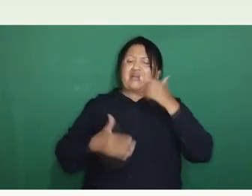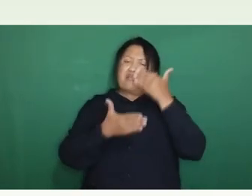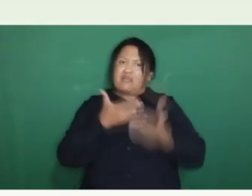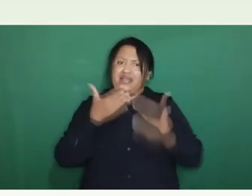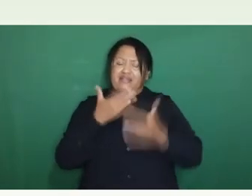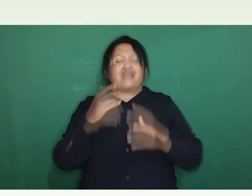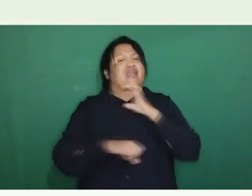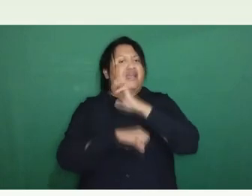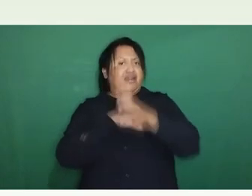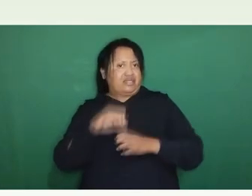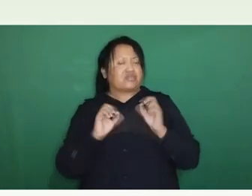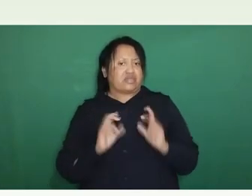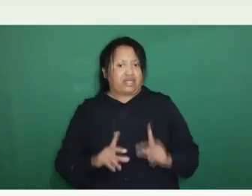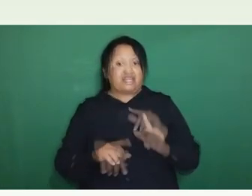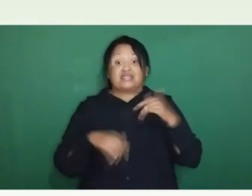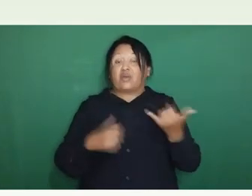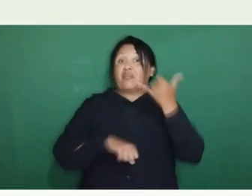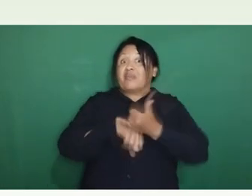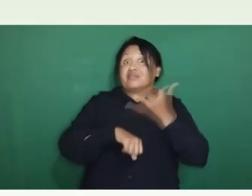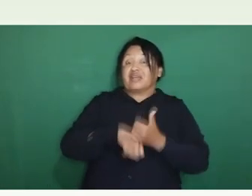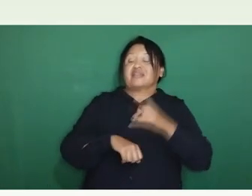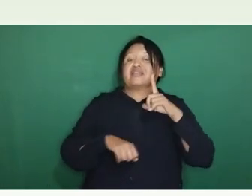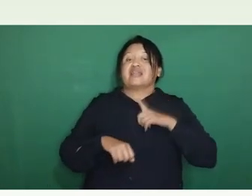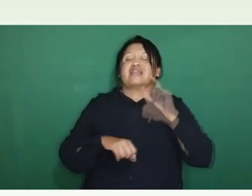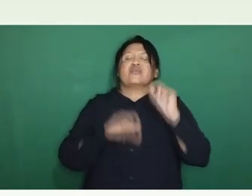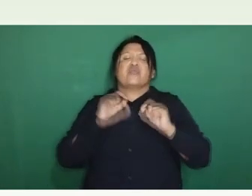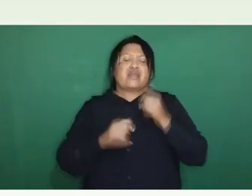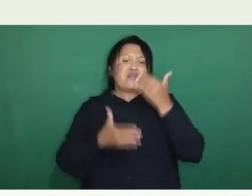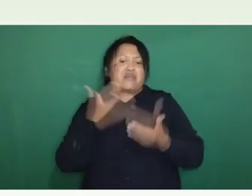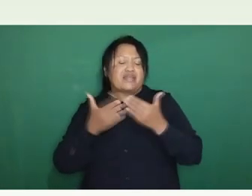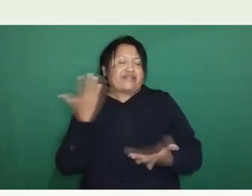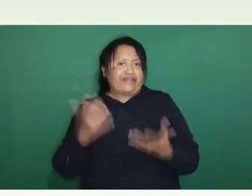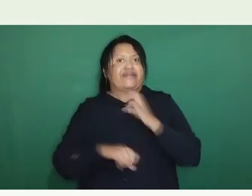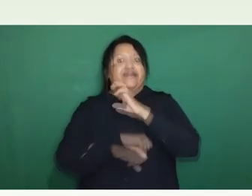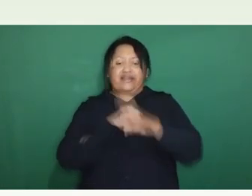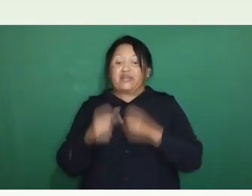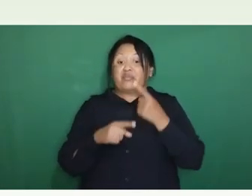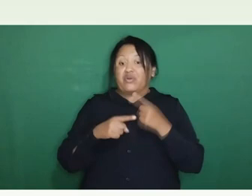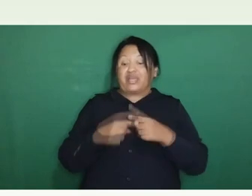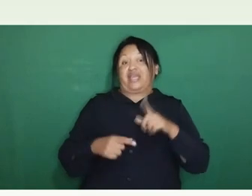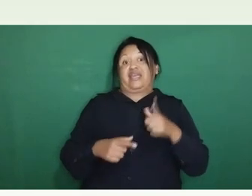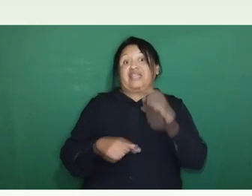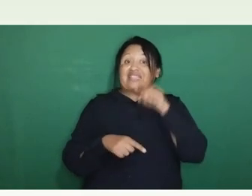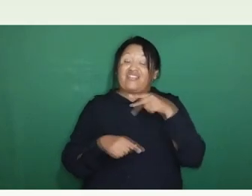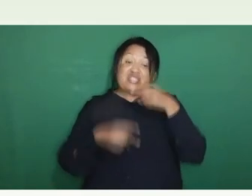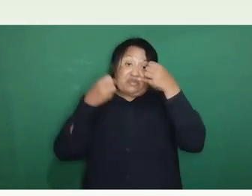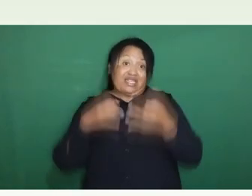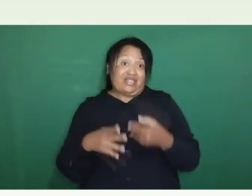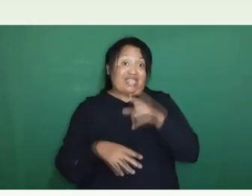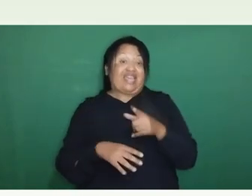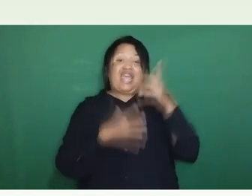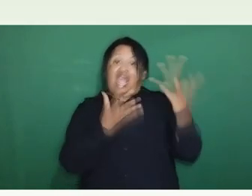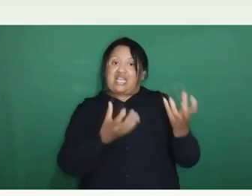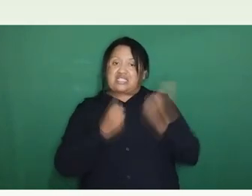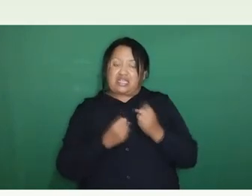Tá certo então metade tende a perder letras é que ele tá falando porque os metais tende a ganhar o erro está aqui então